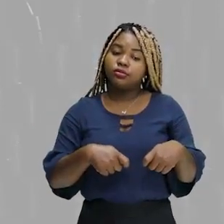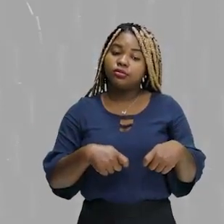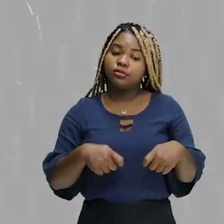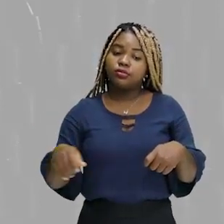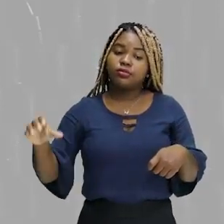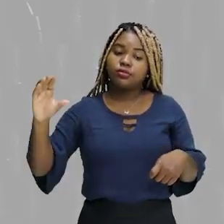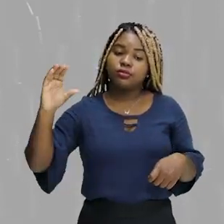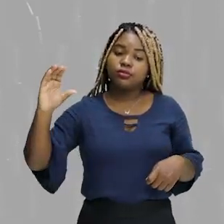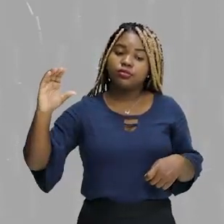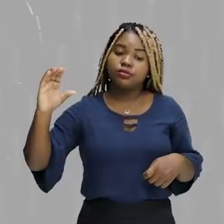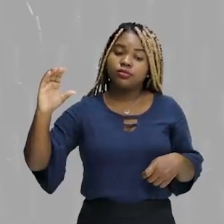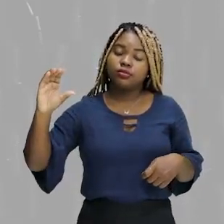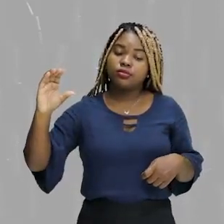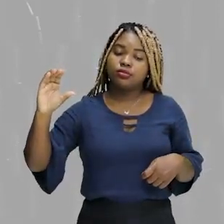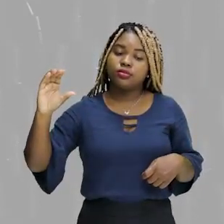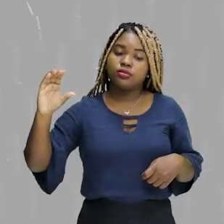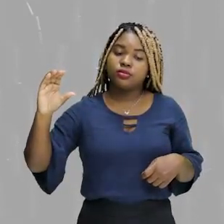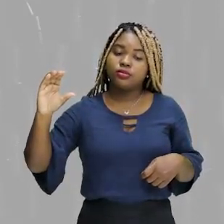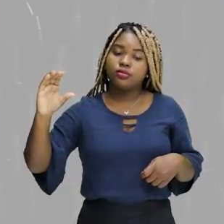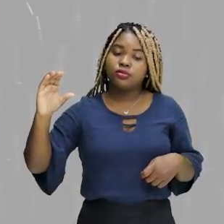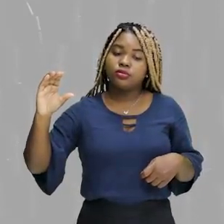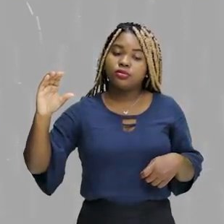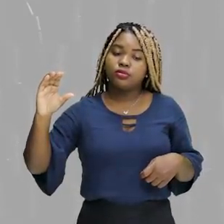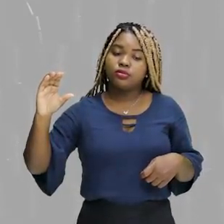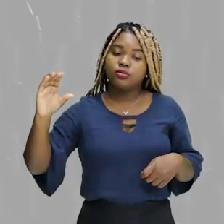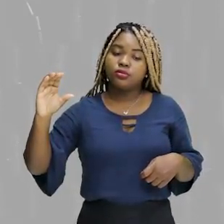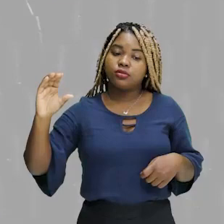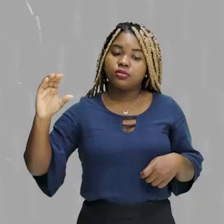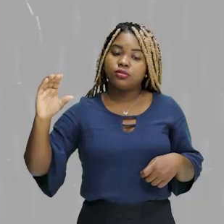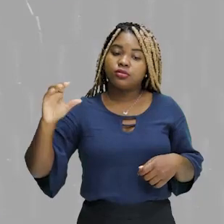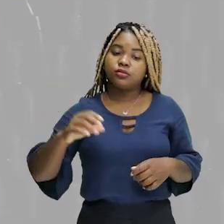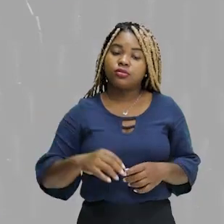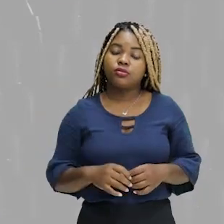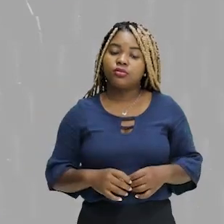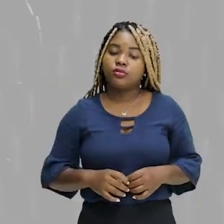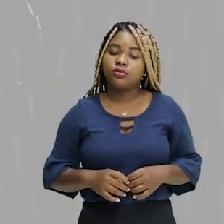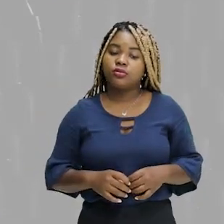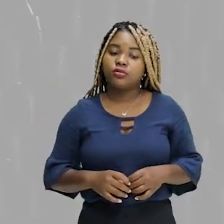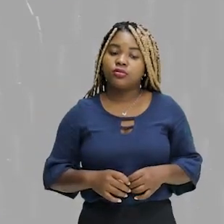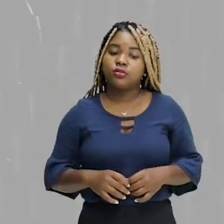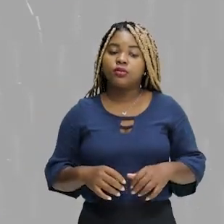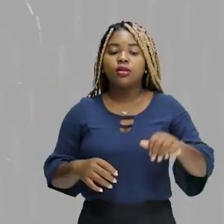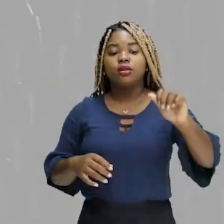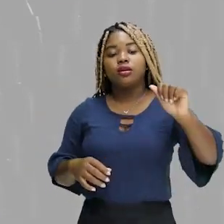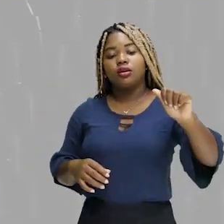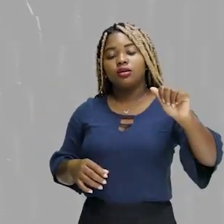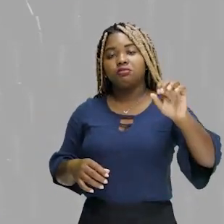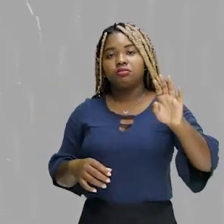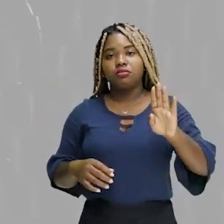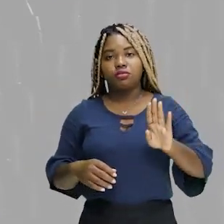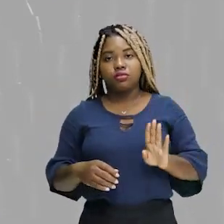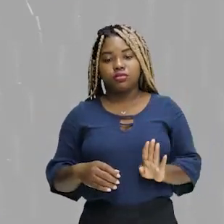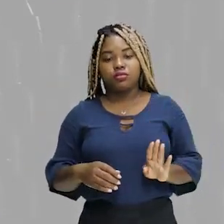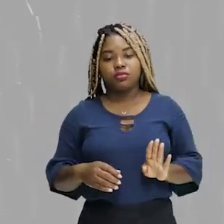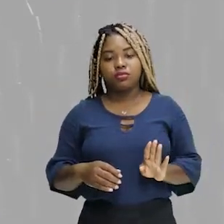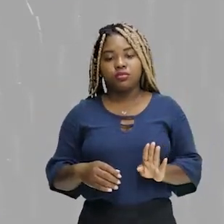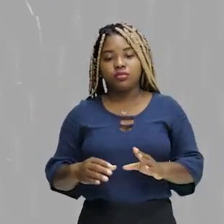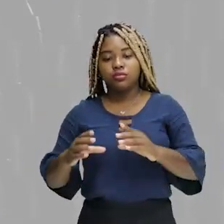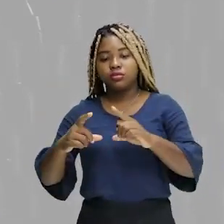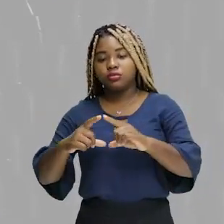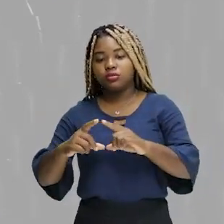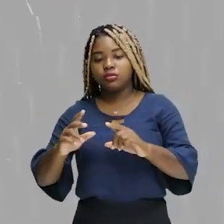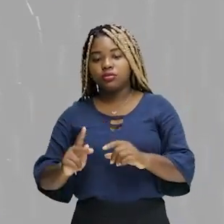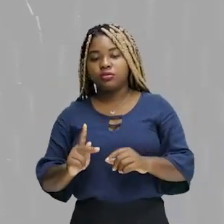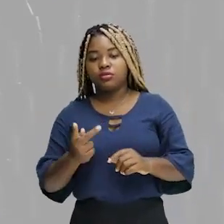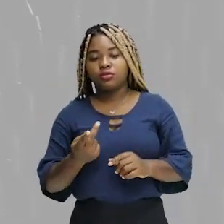C, através de etapas intermediárias. A produzindo B, que vai gerar um ΔH.